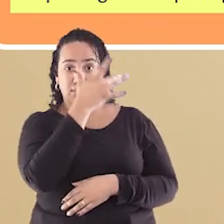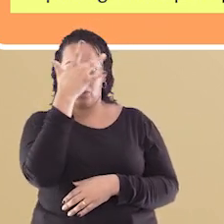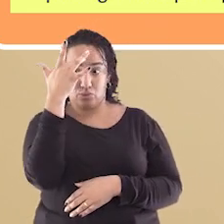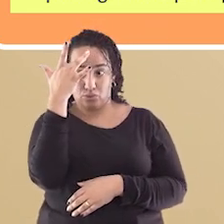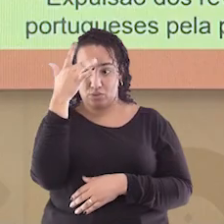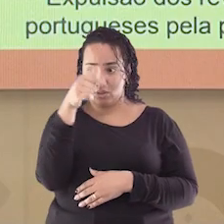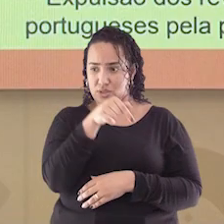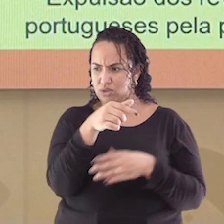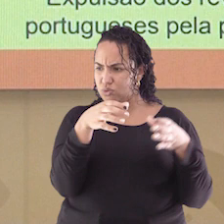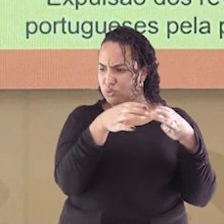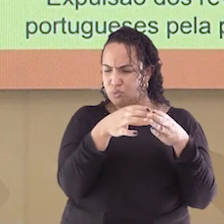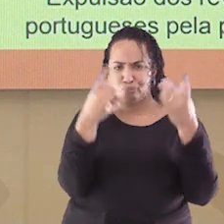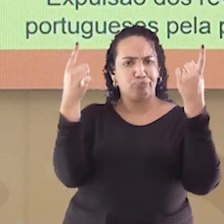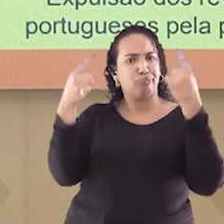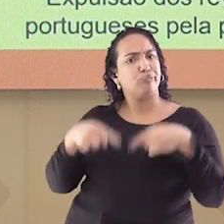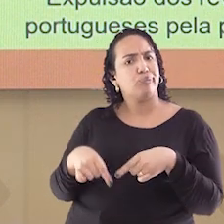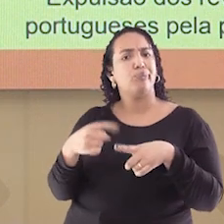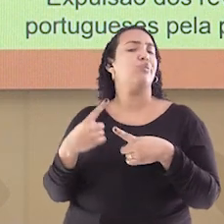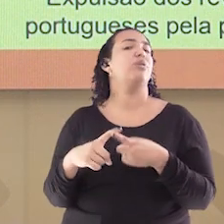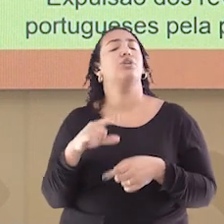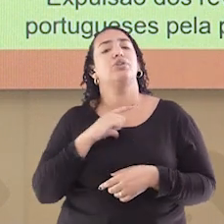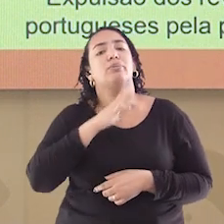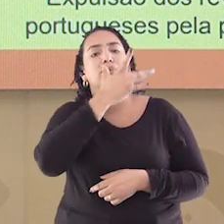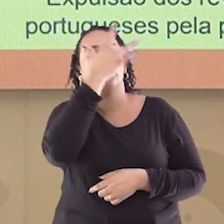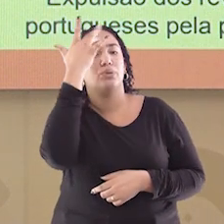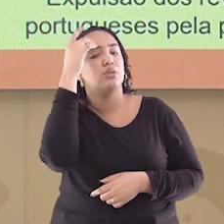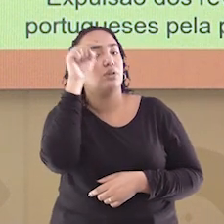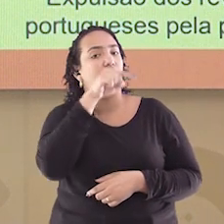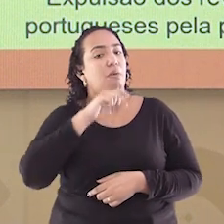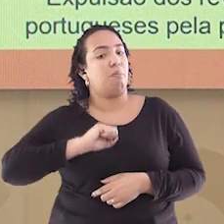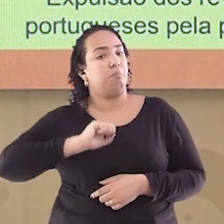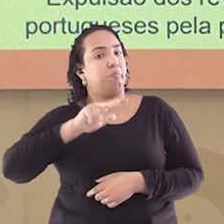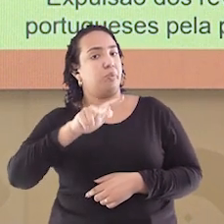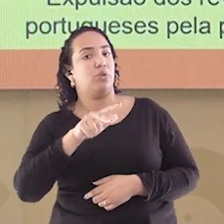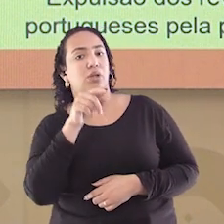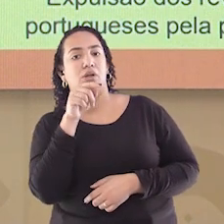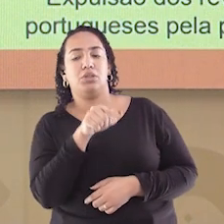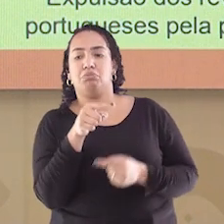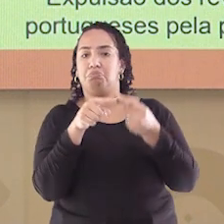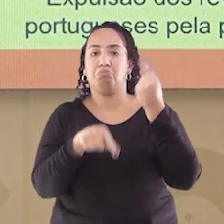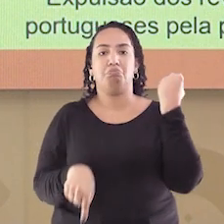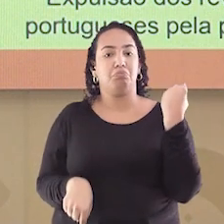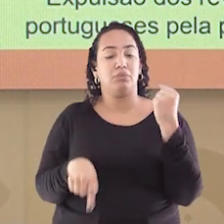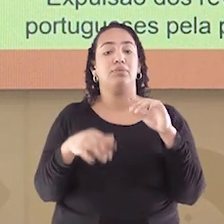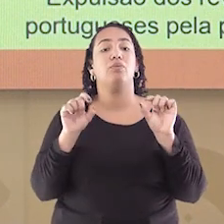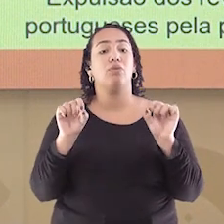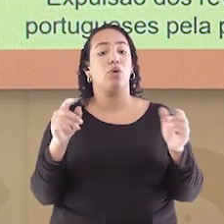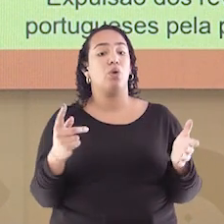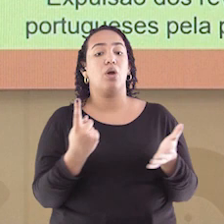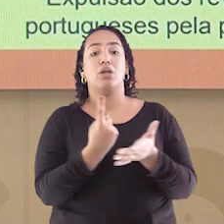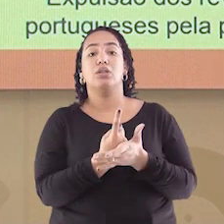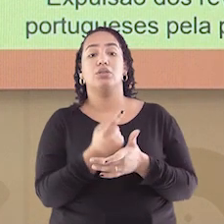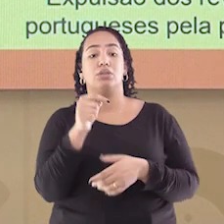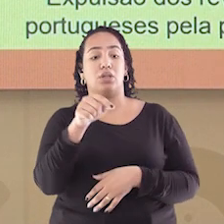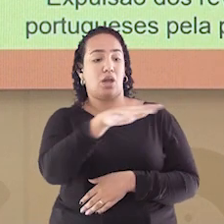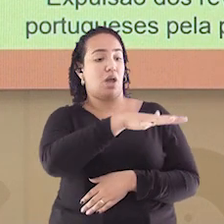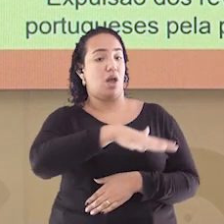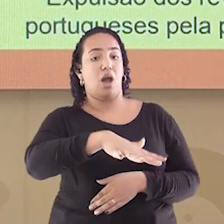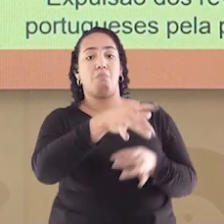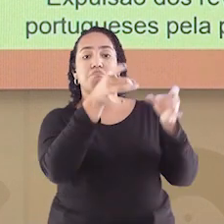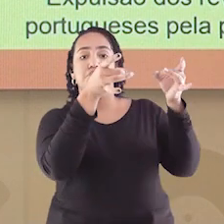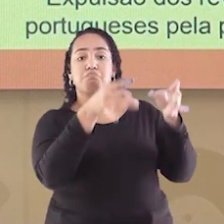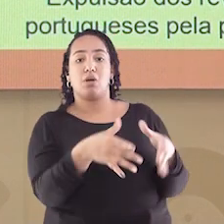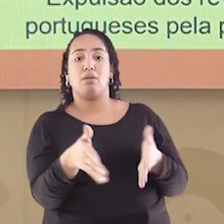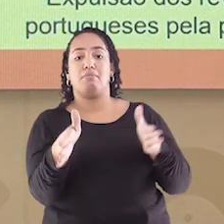esse processo. Isso por conta de revoltosos portugueses que permaneceram no local, resultando no abandono do